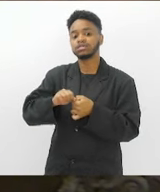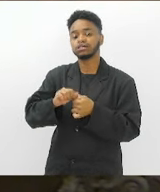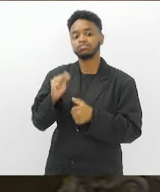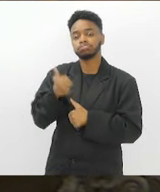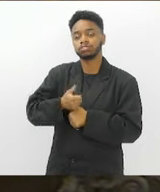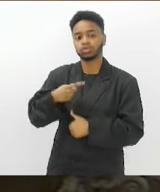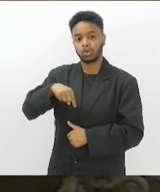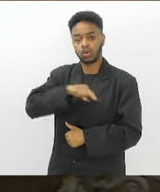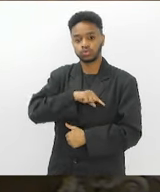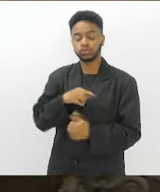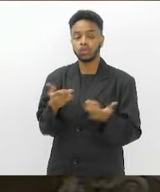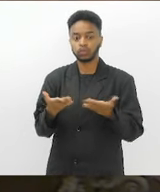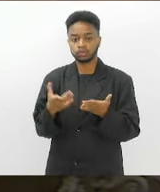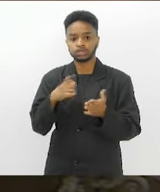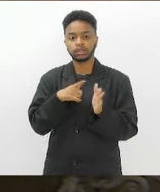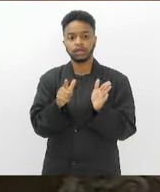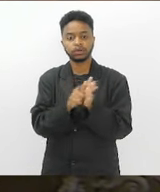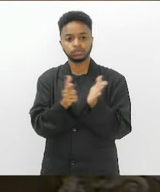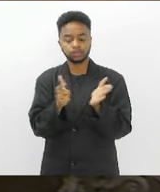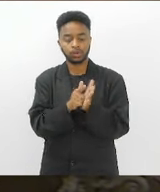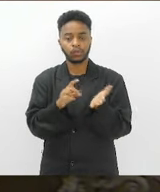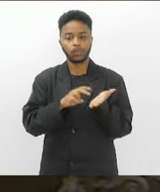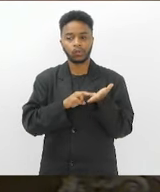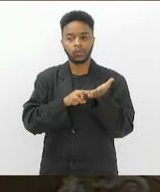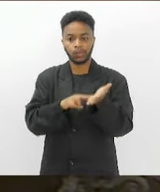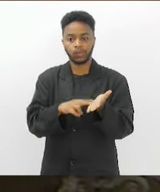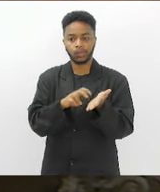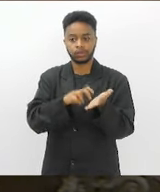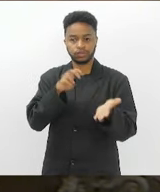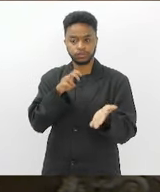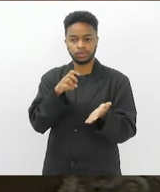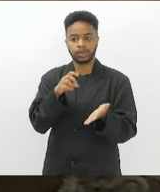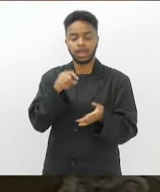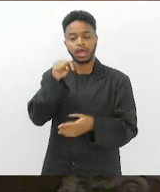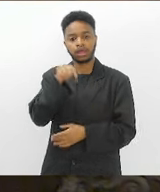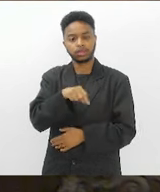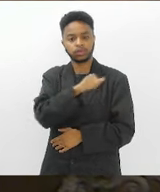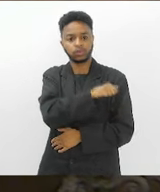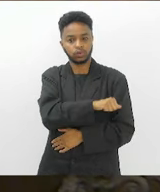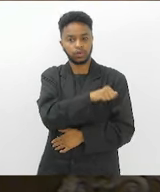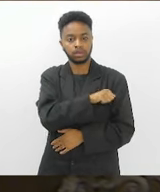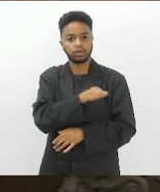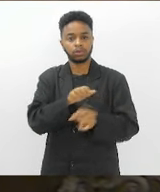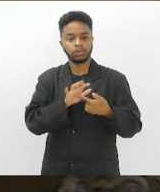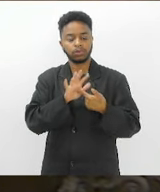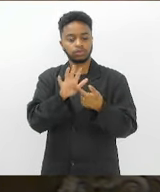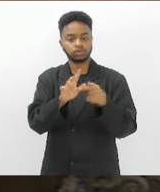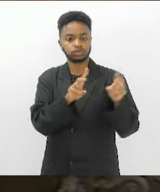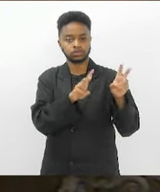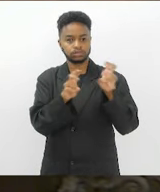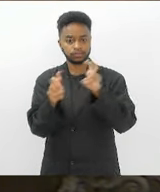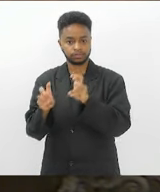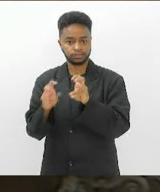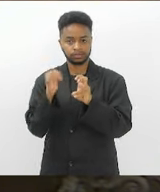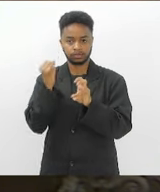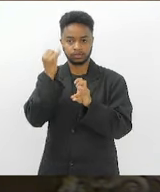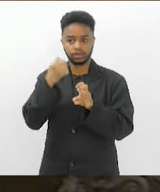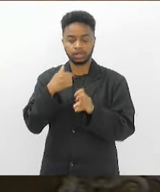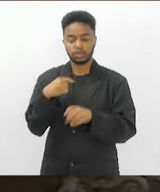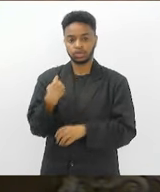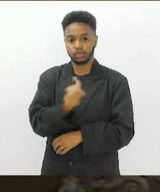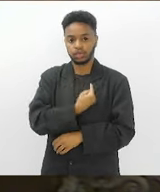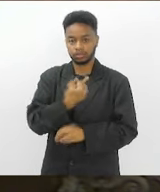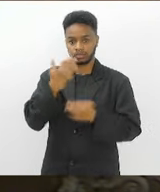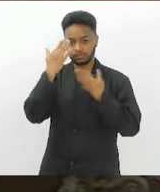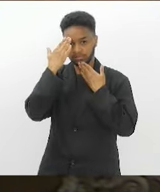Manhã como um veículo do Rio, na capital federal, fazendo esse resgate. Agradecemos